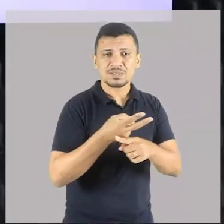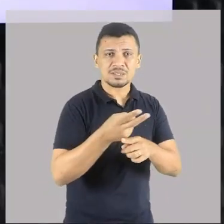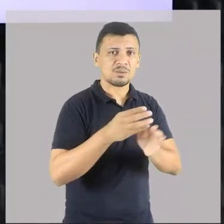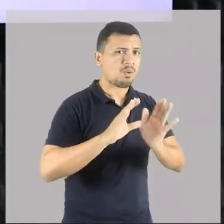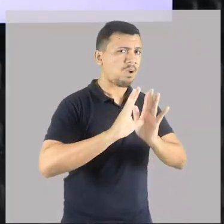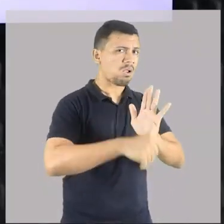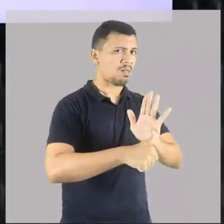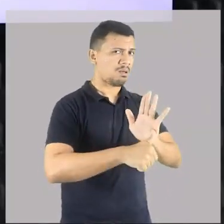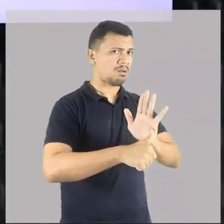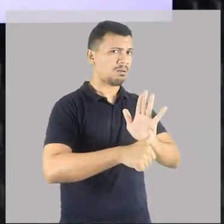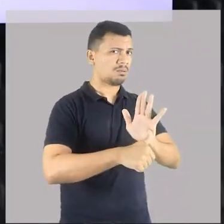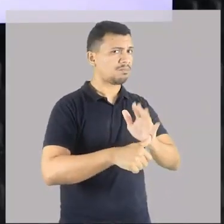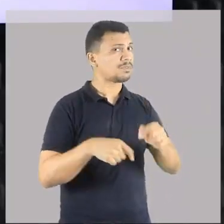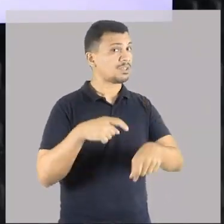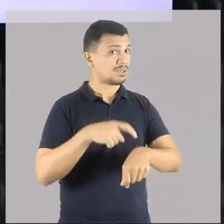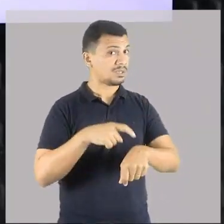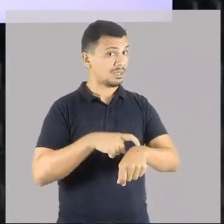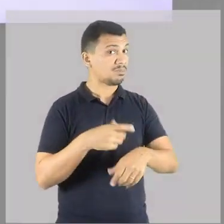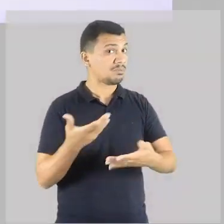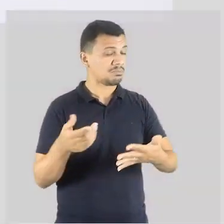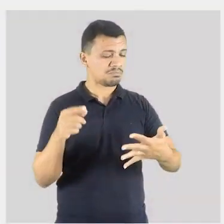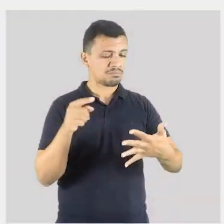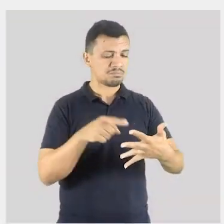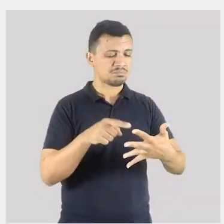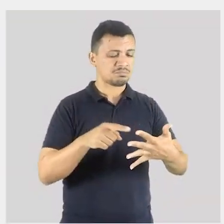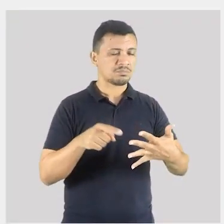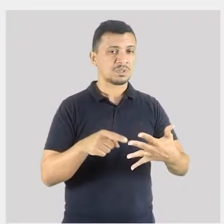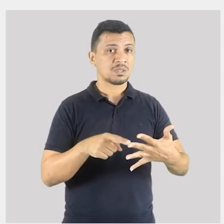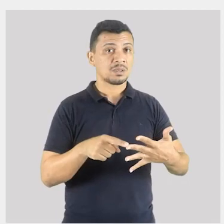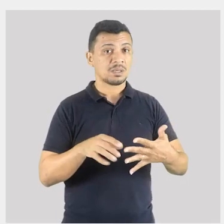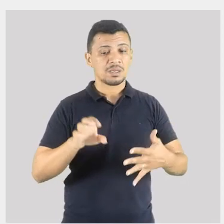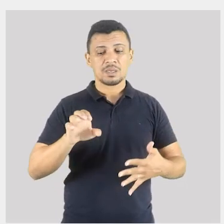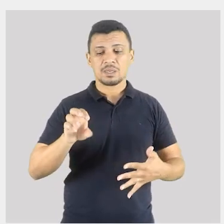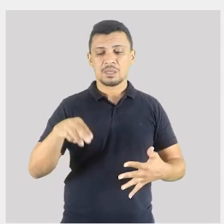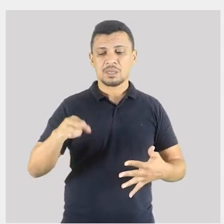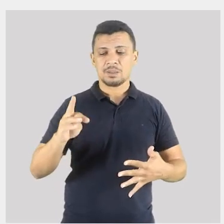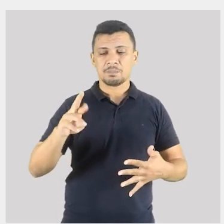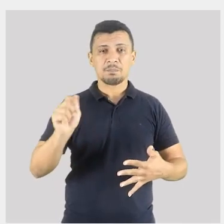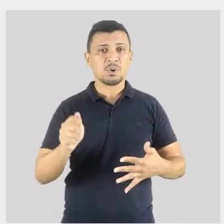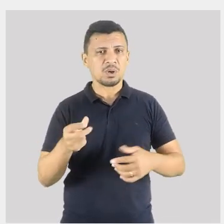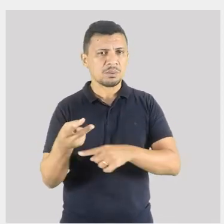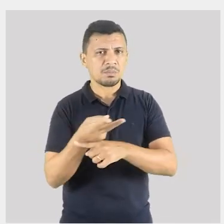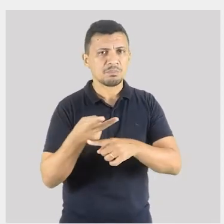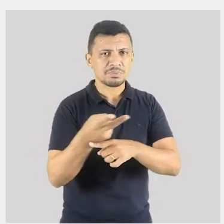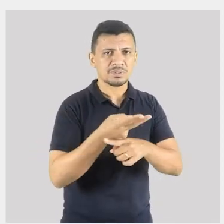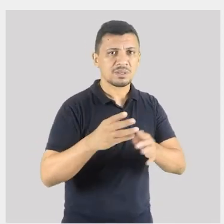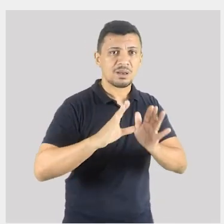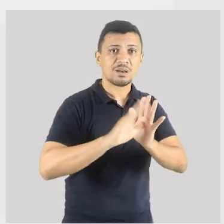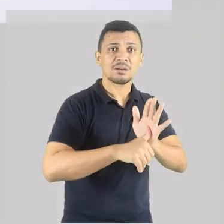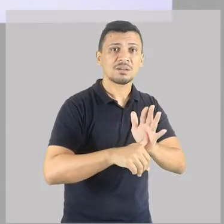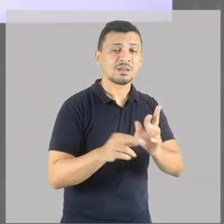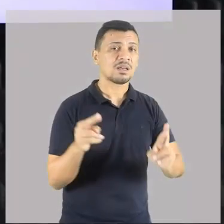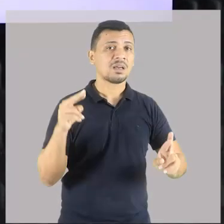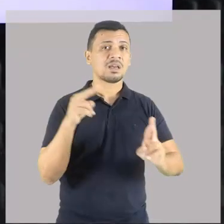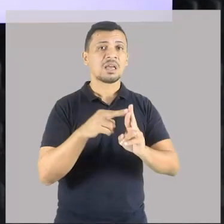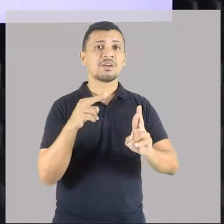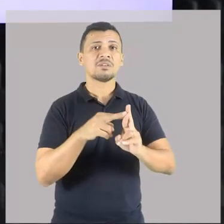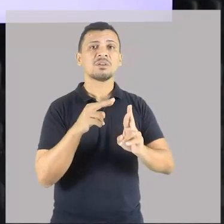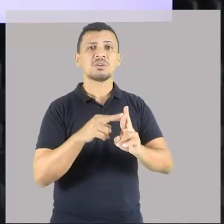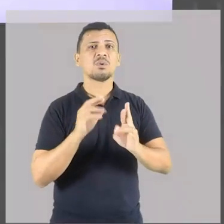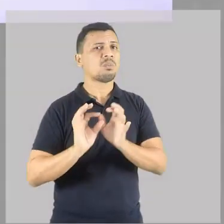uma referência de tempo. Embora perseguisse um ladrão, eu teria uma referência de